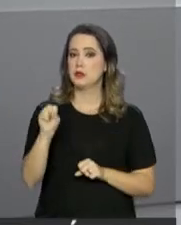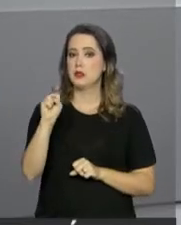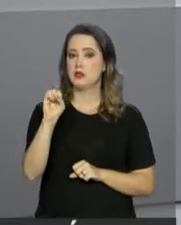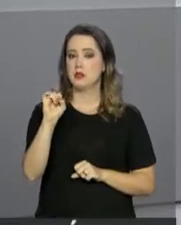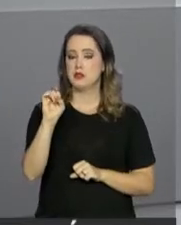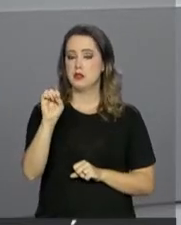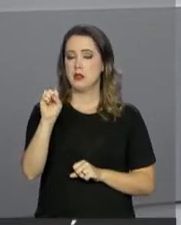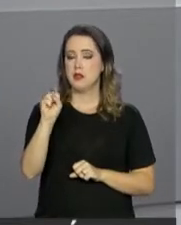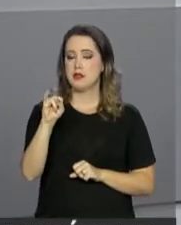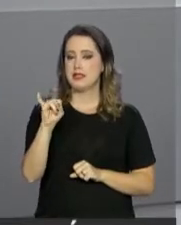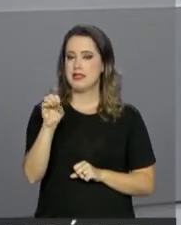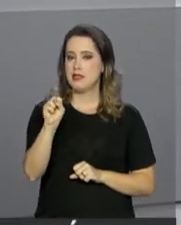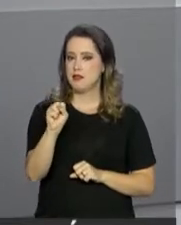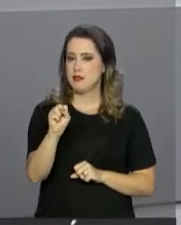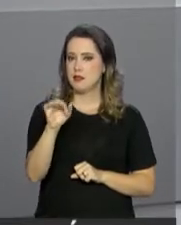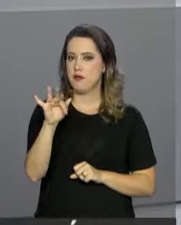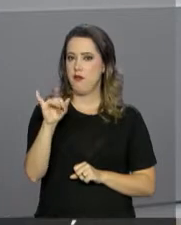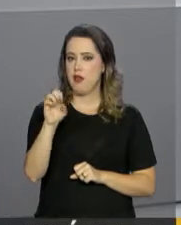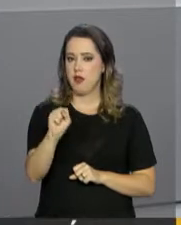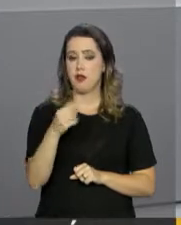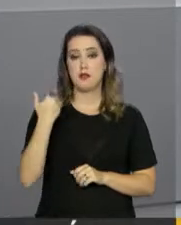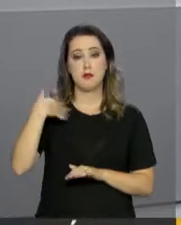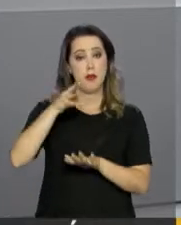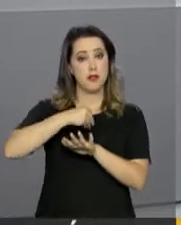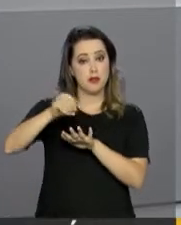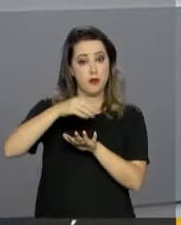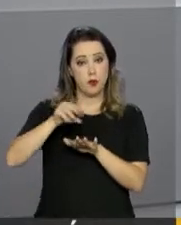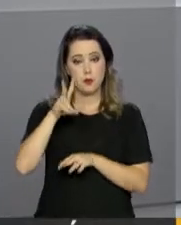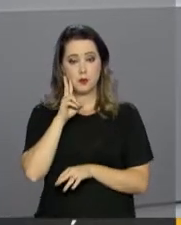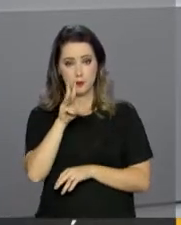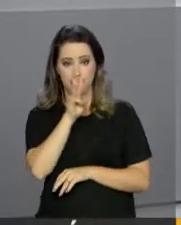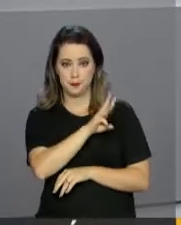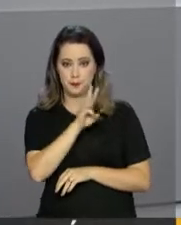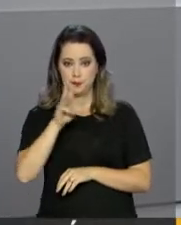sistemas esf s para mais informações acesse